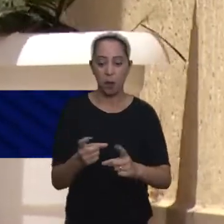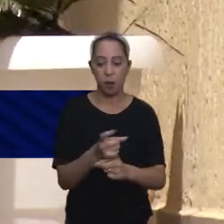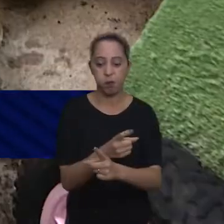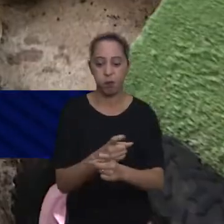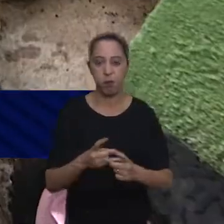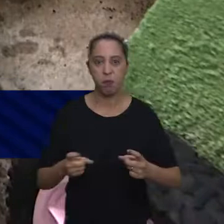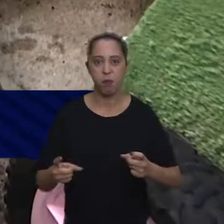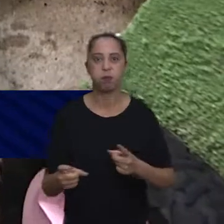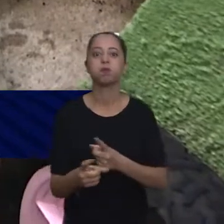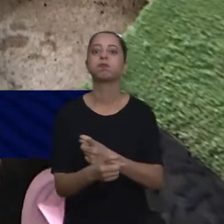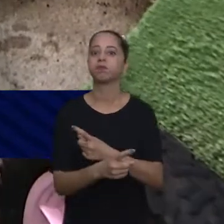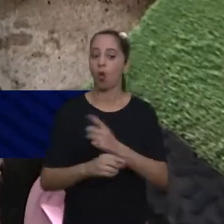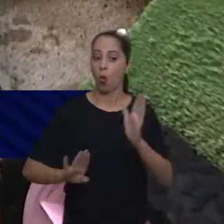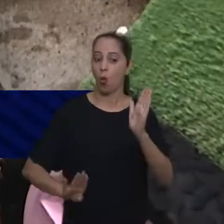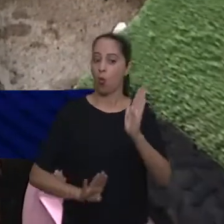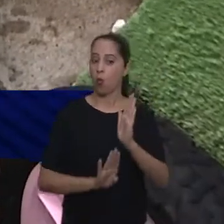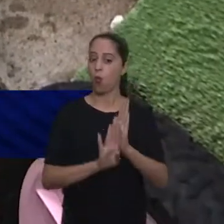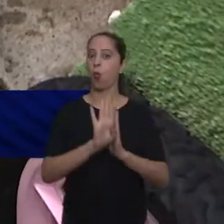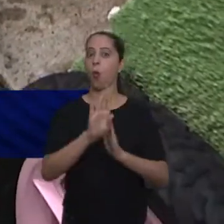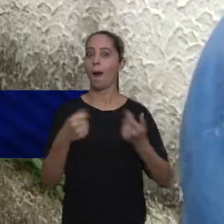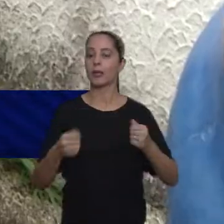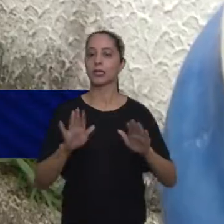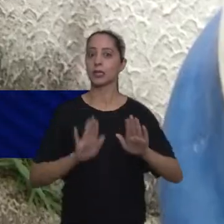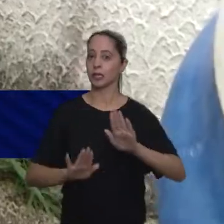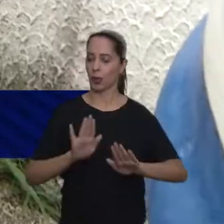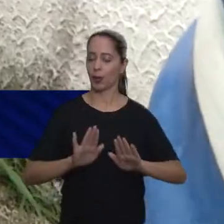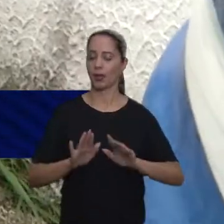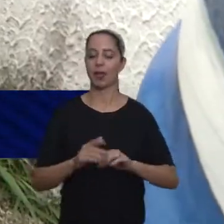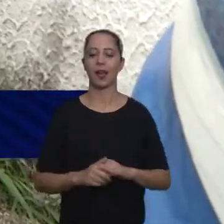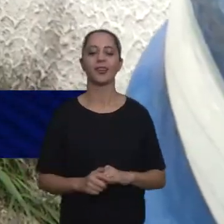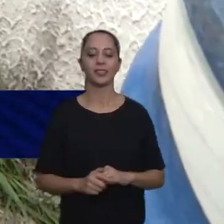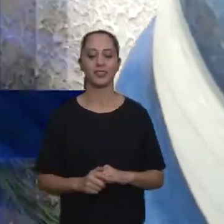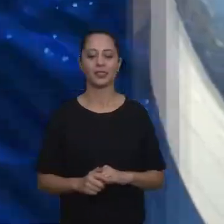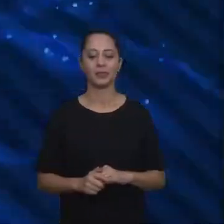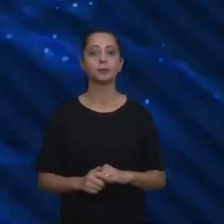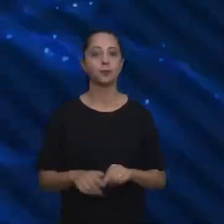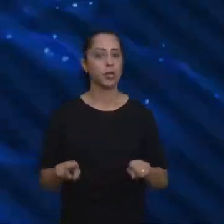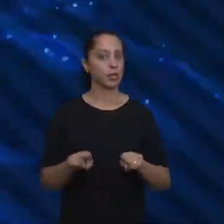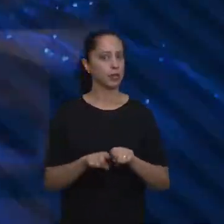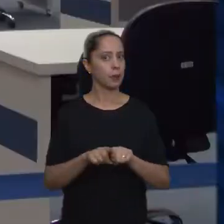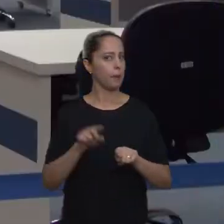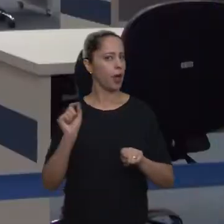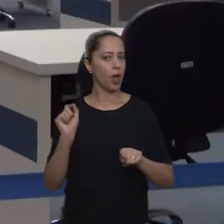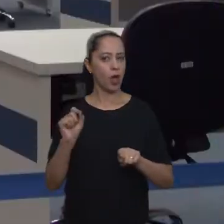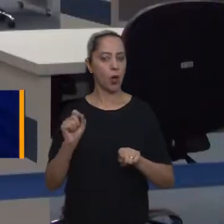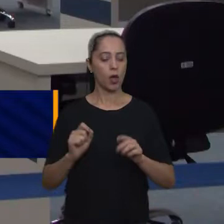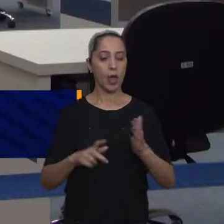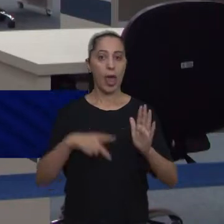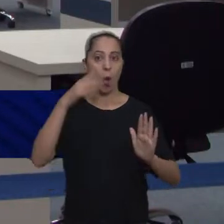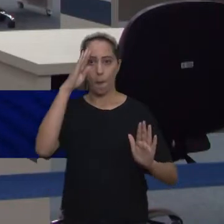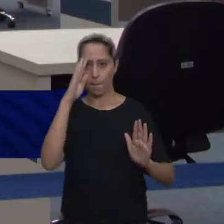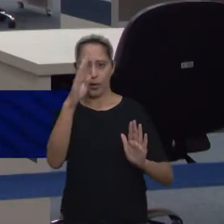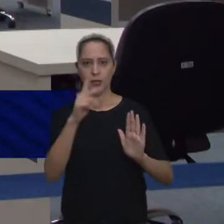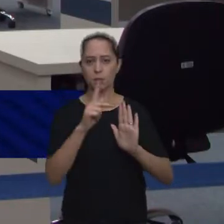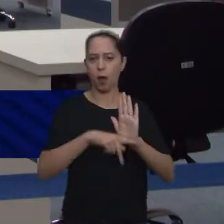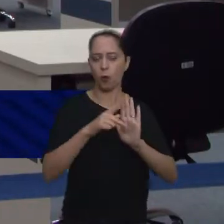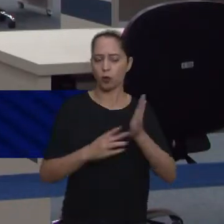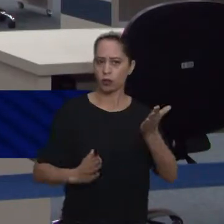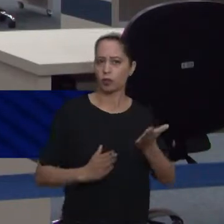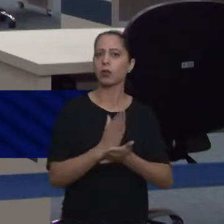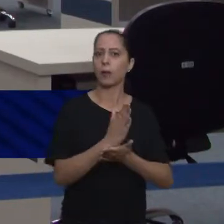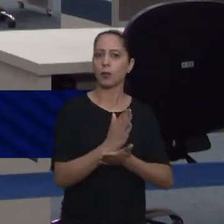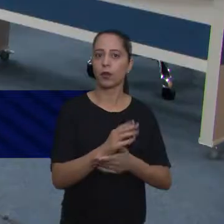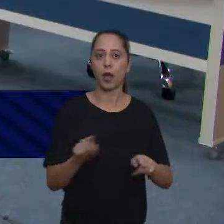São José, o que serve de alerta para os cuidados preventivos contra a dengue. Confira os principais projetos aprovados